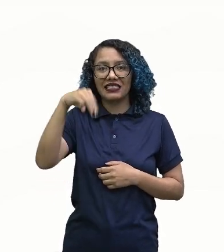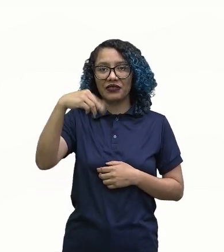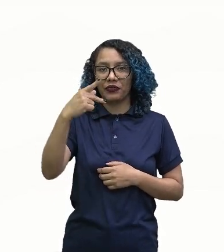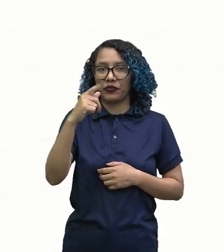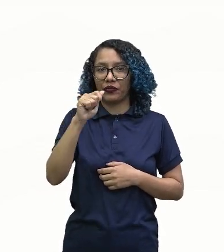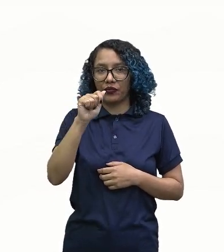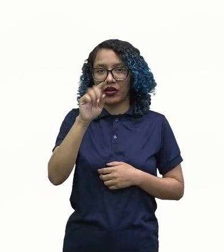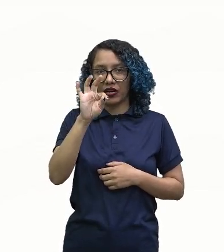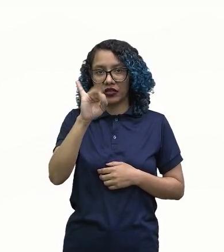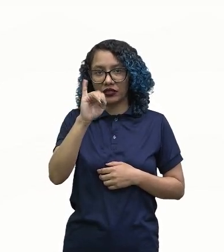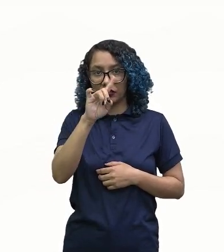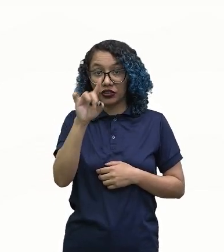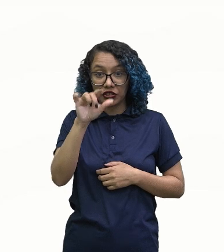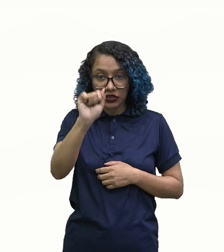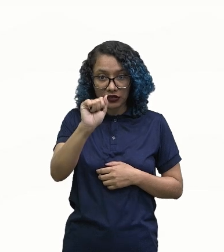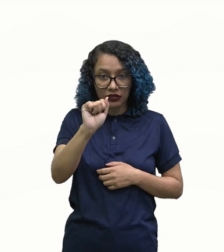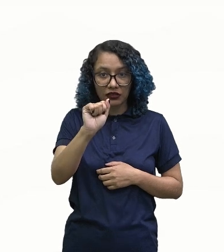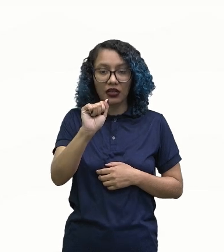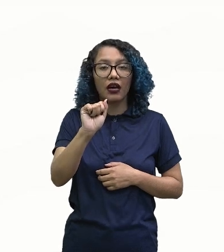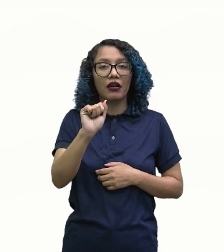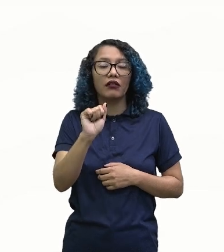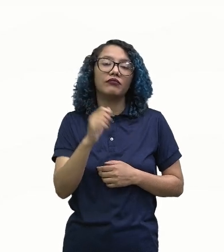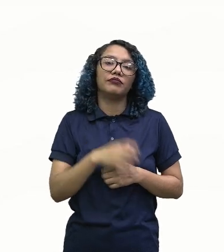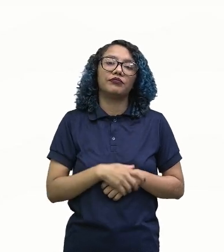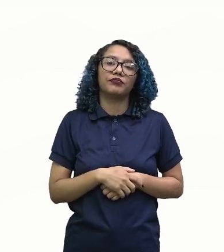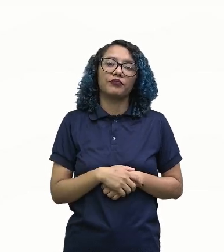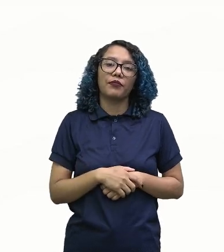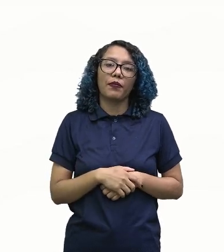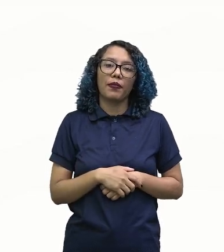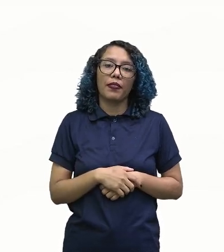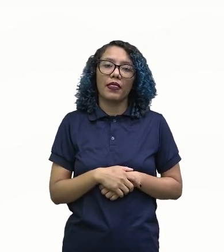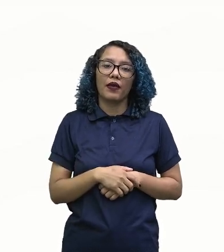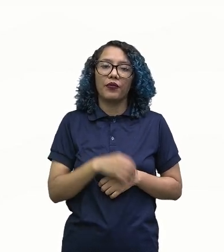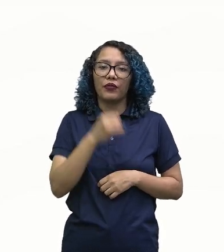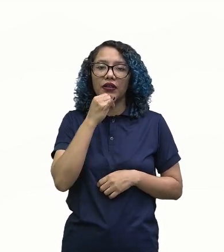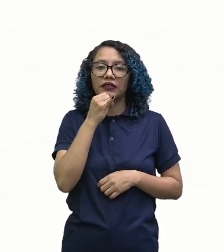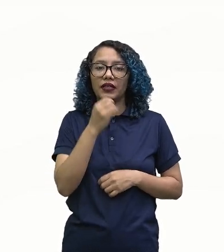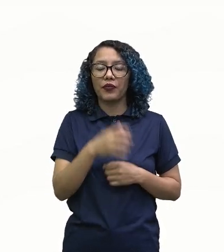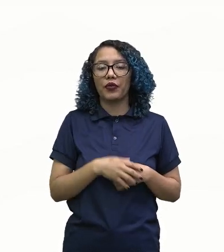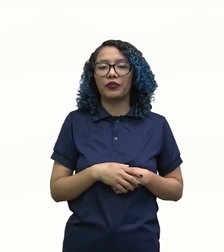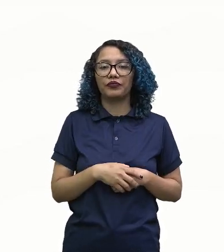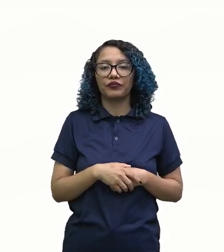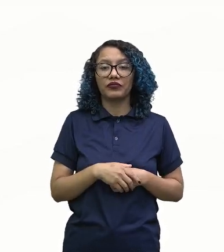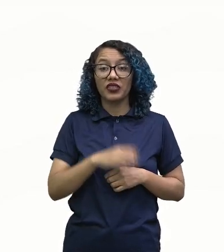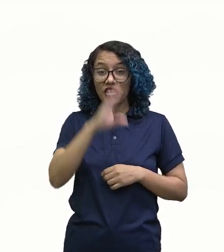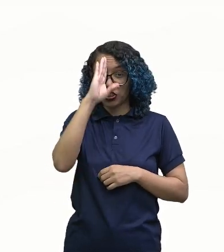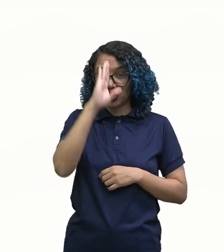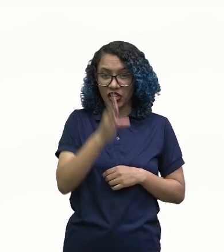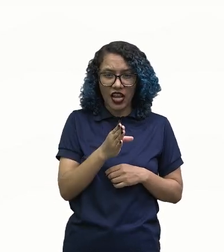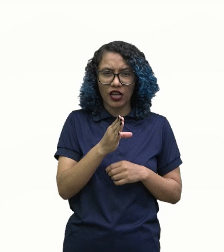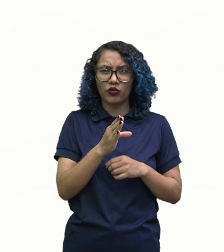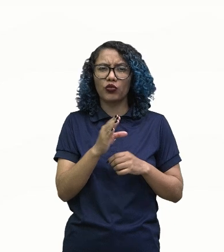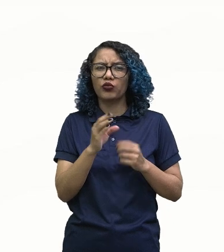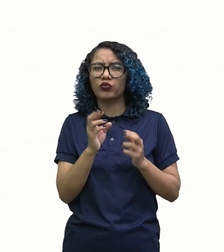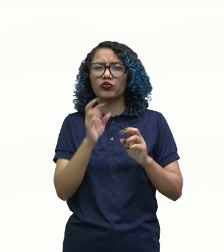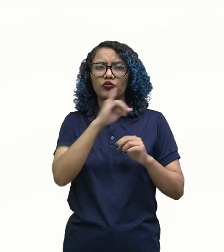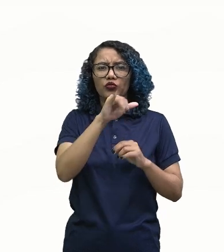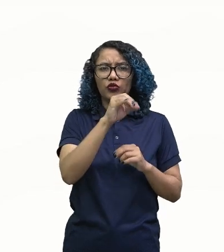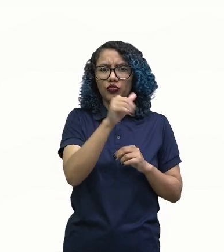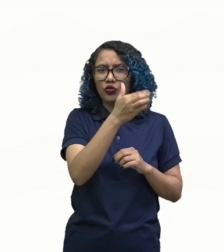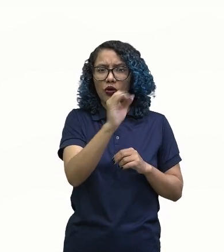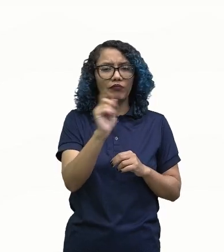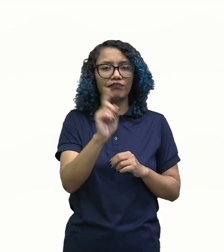também exijo preposição no verbo. Eu não falo, ela não simpatizou João, eu não vou direto para o João. Eu passo por